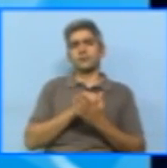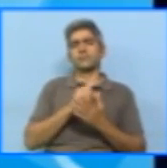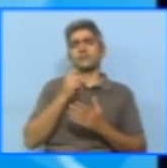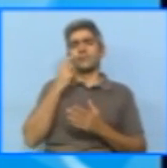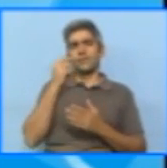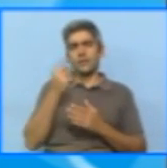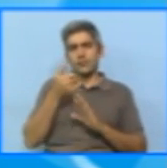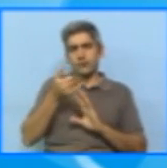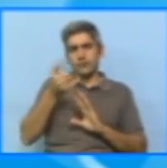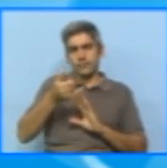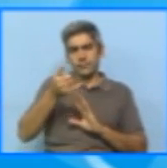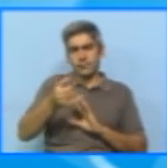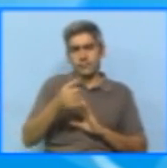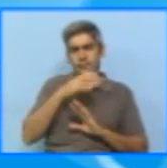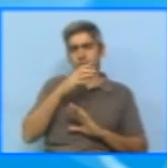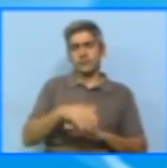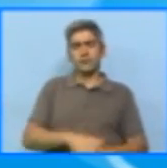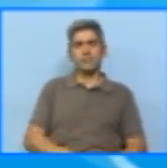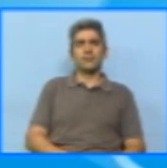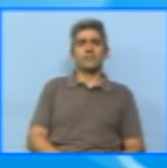verbos sucessivos, dizendo: